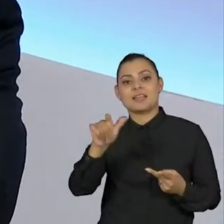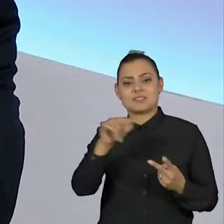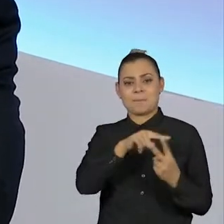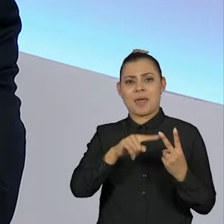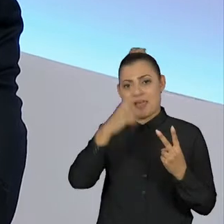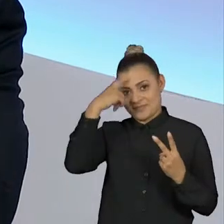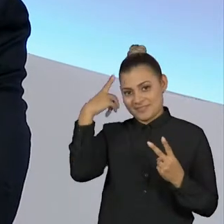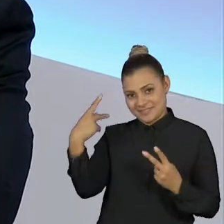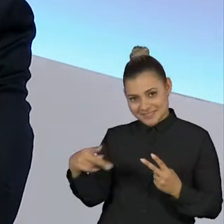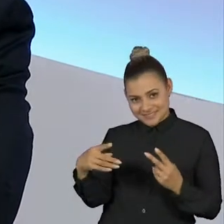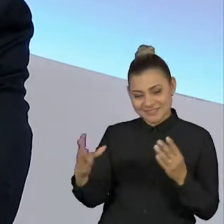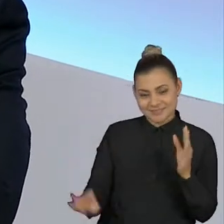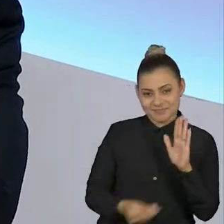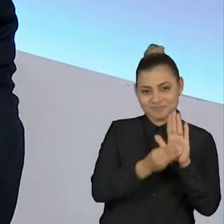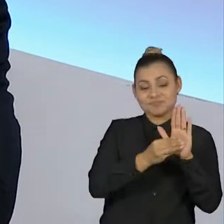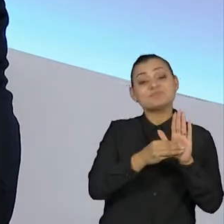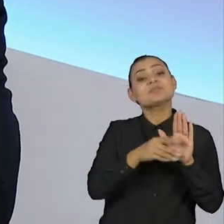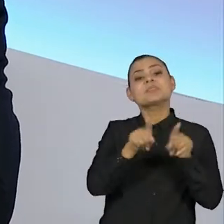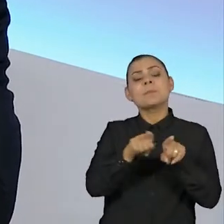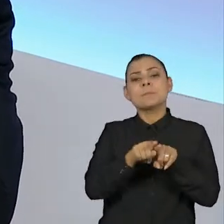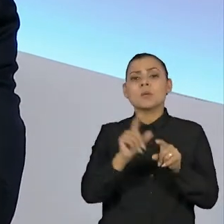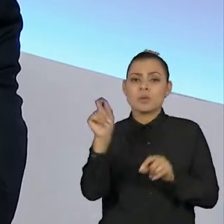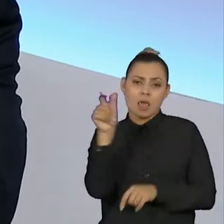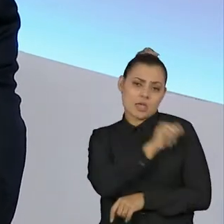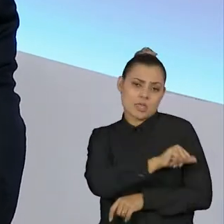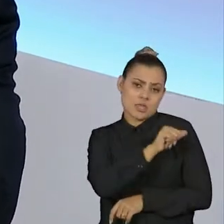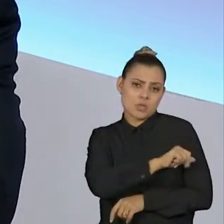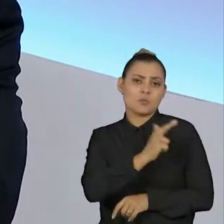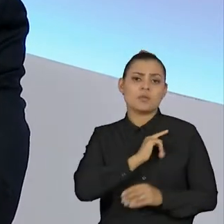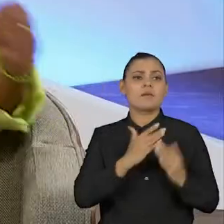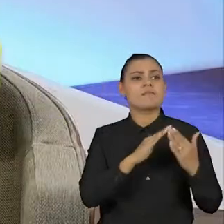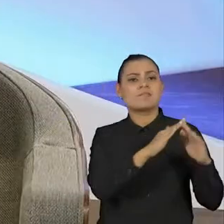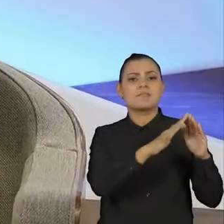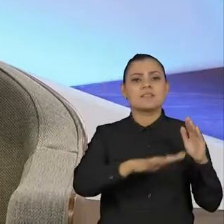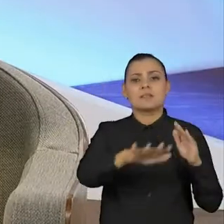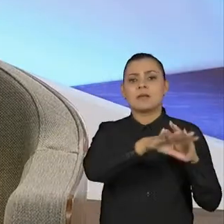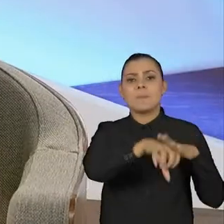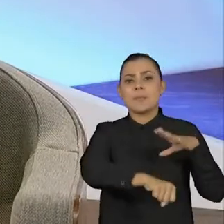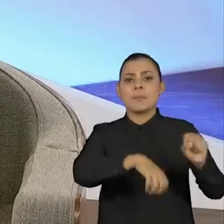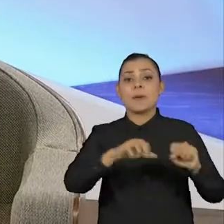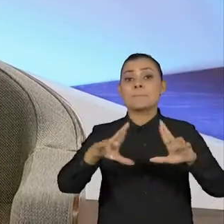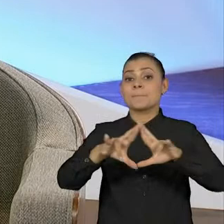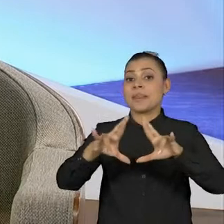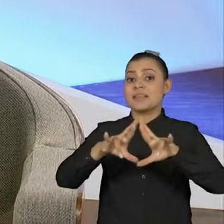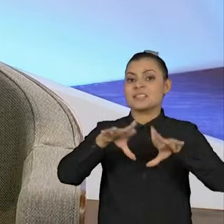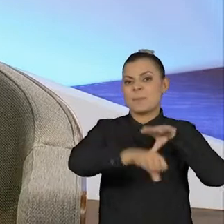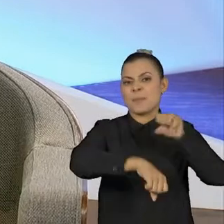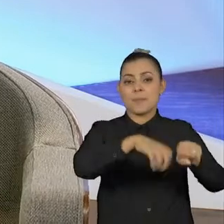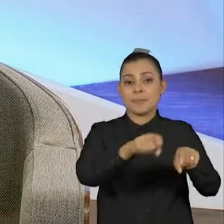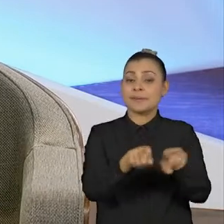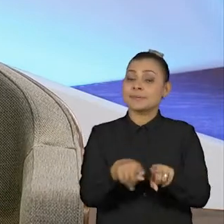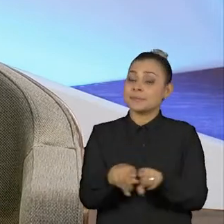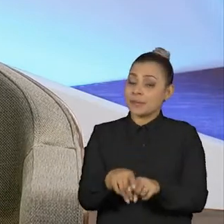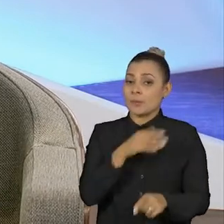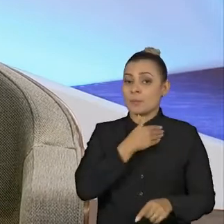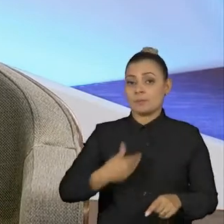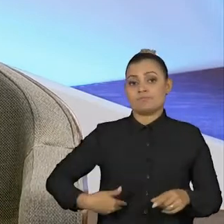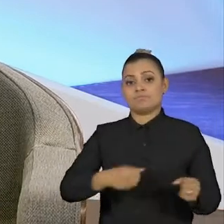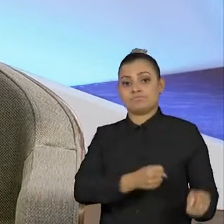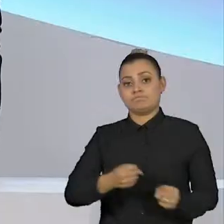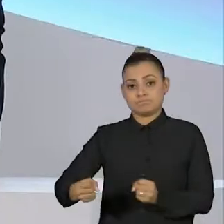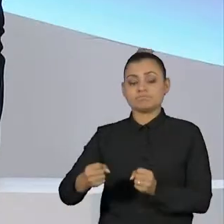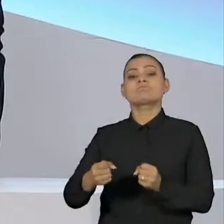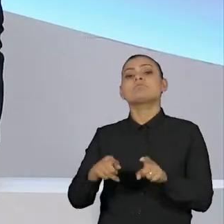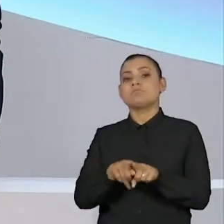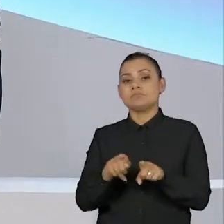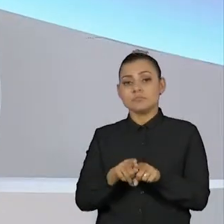E eu queria te perguntar sobre a cultura do subúrbio. A gente vê no Rio de Janeiro, por exemplo, o subúrbio ser invadido pela milícia, né? O descaso do poder público àquela região.